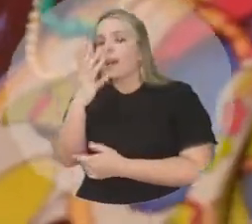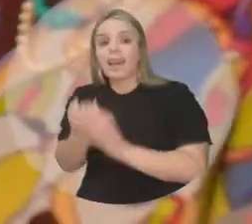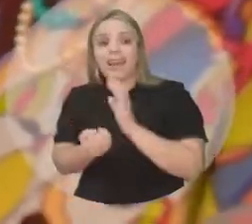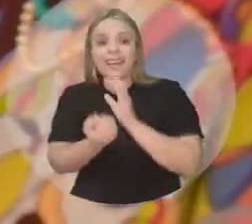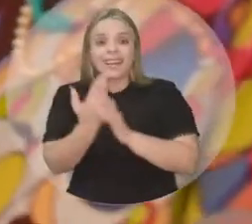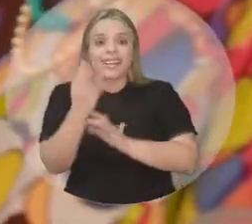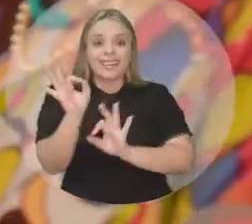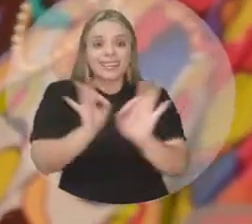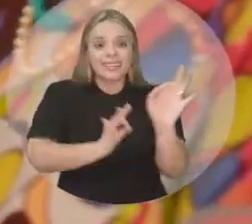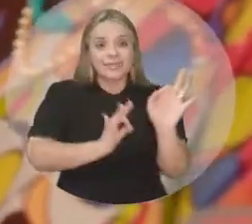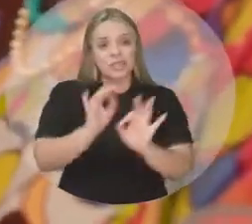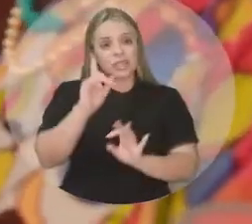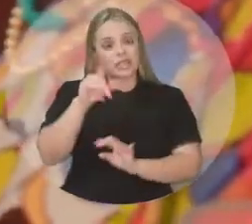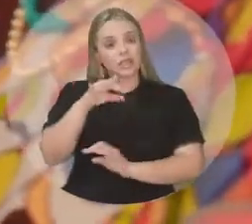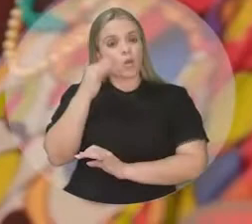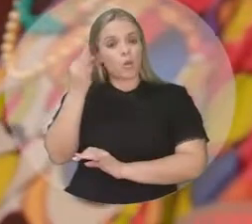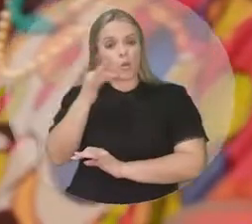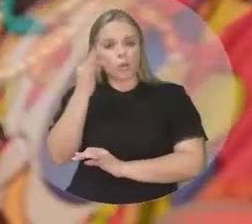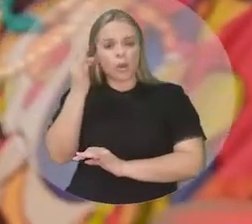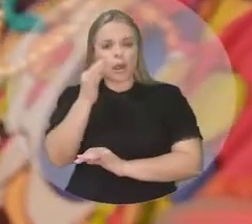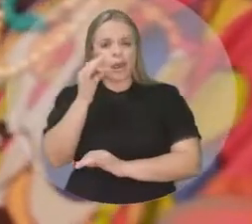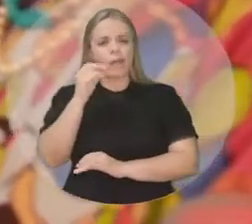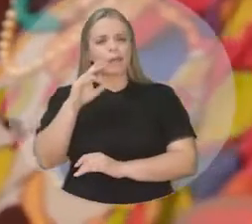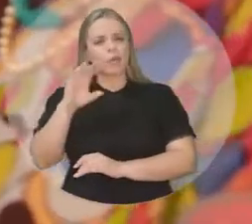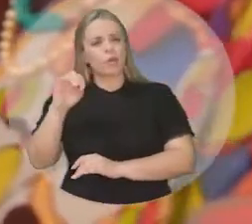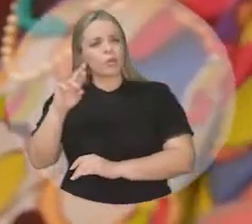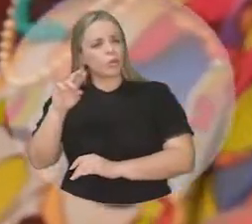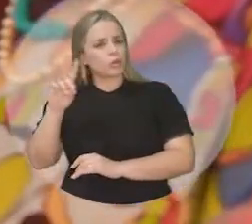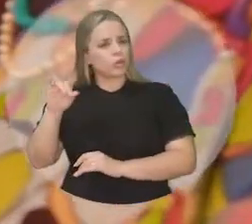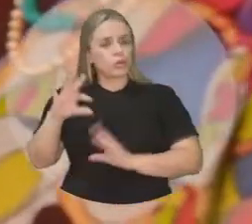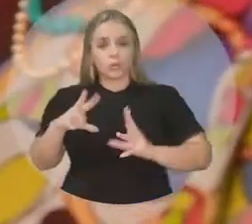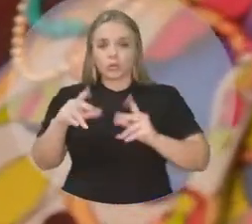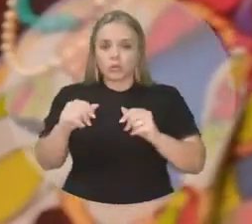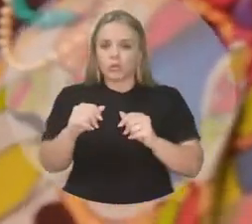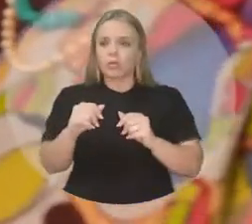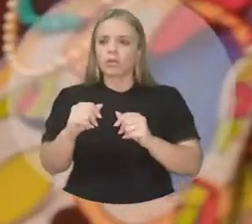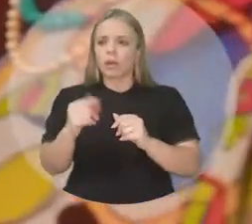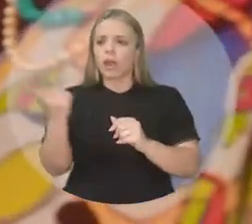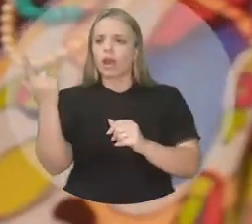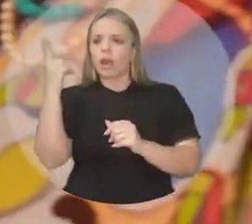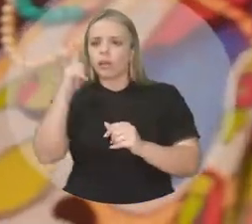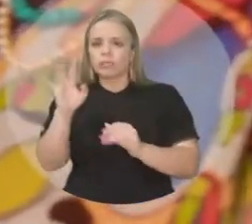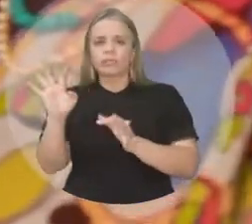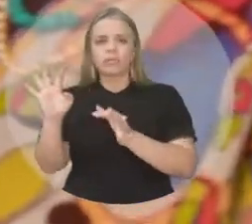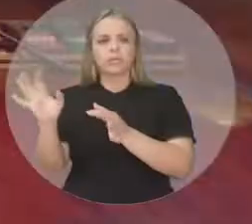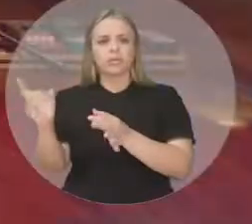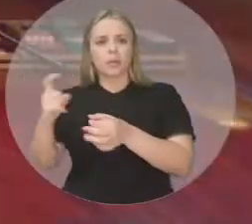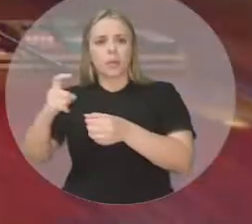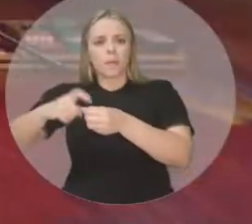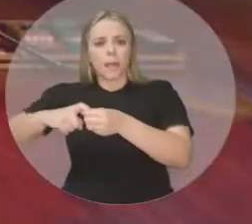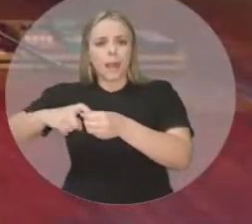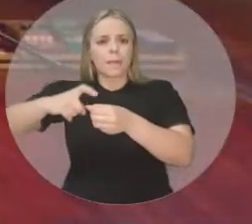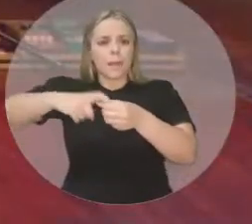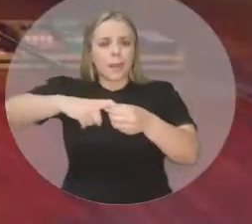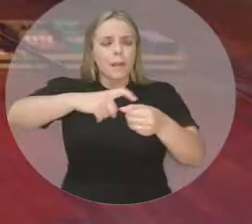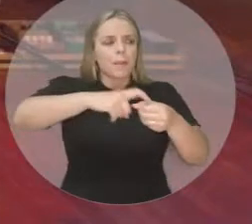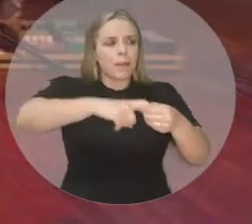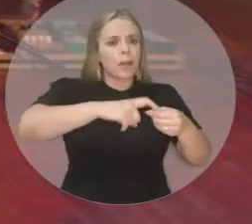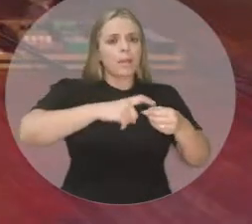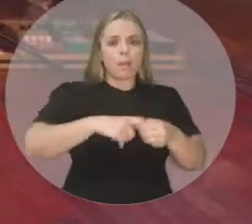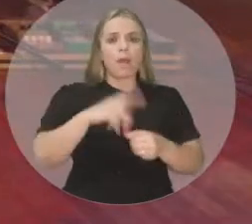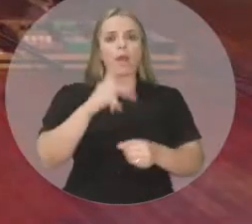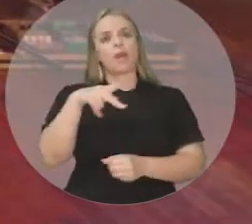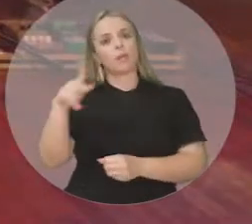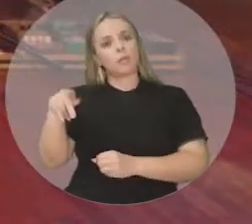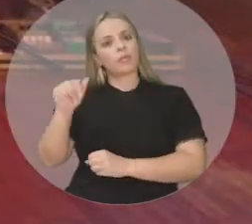né? Domingas, eu, Edilaine, e nós nos preocupamos em fazer essa junção. Por quê? Porque